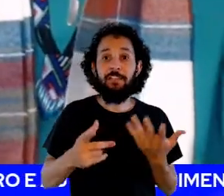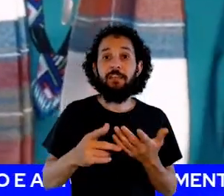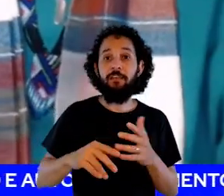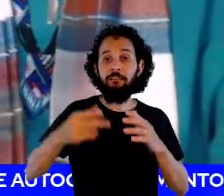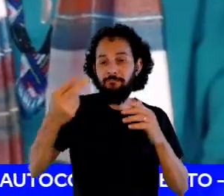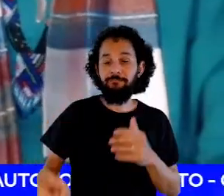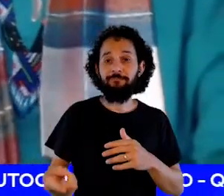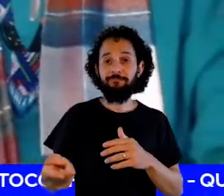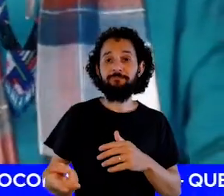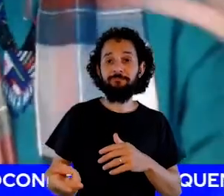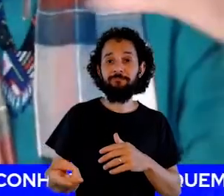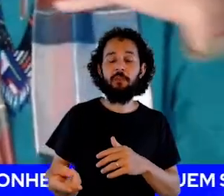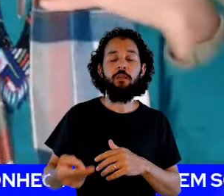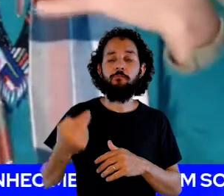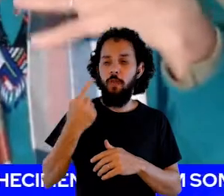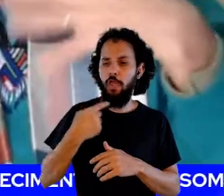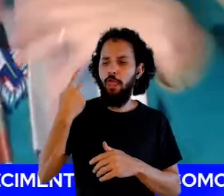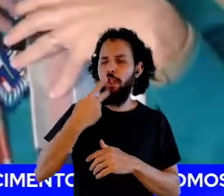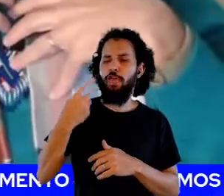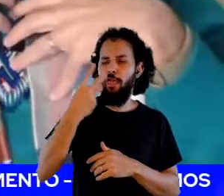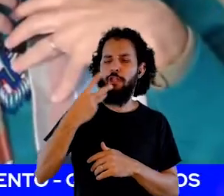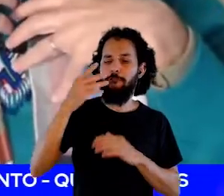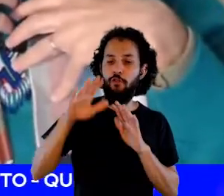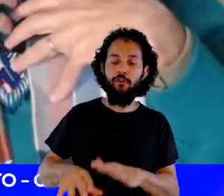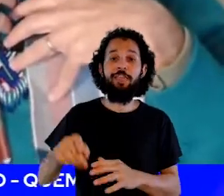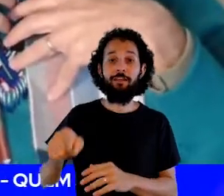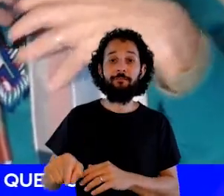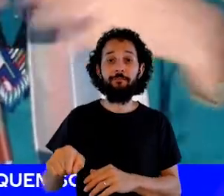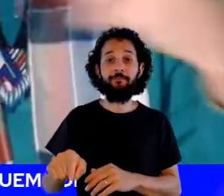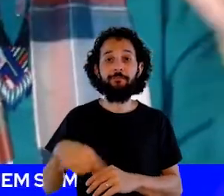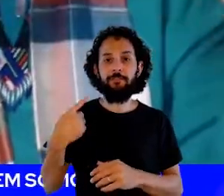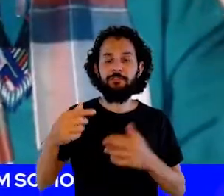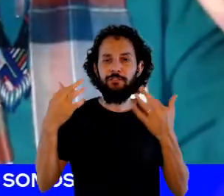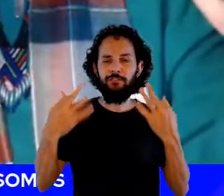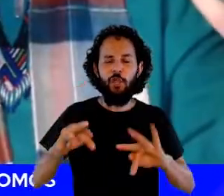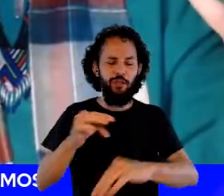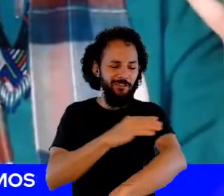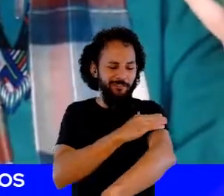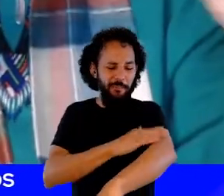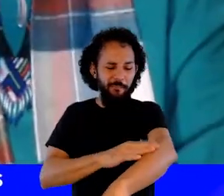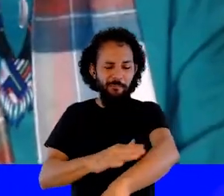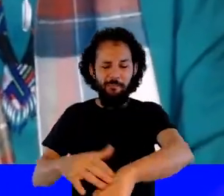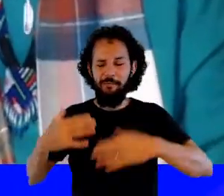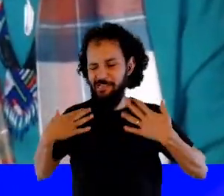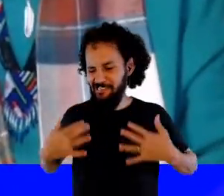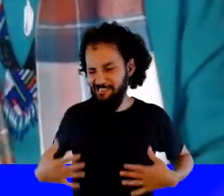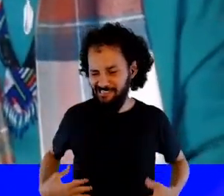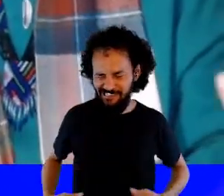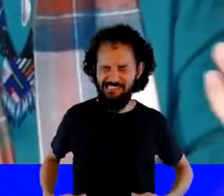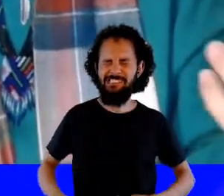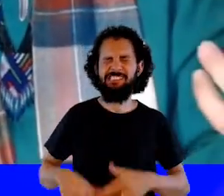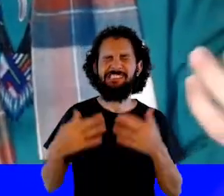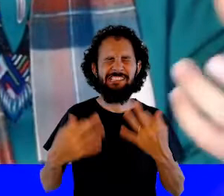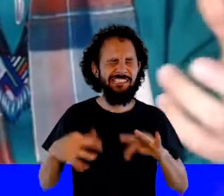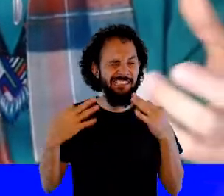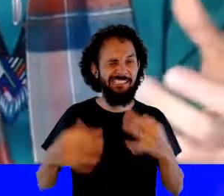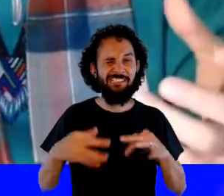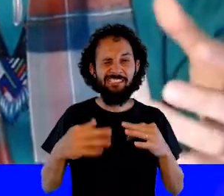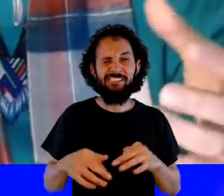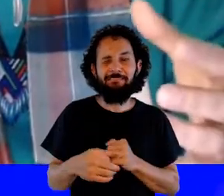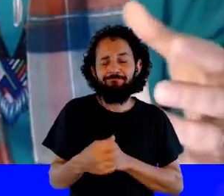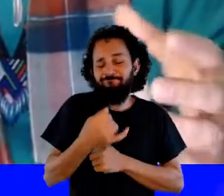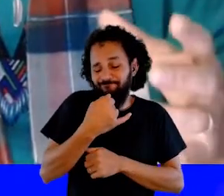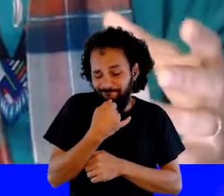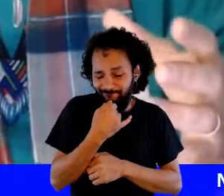horas, o corpo todo cheio de hematomas, dolorida, entristecida,